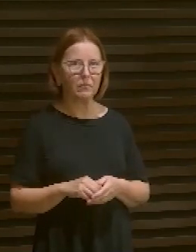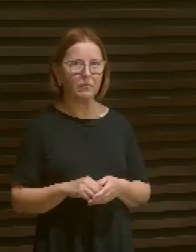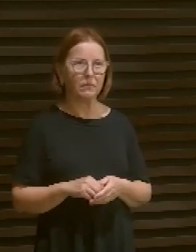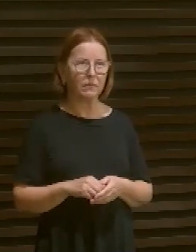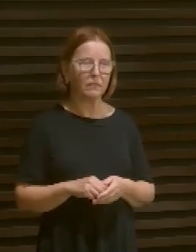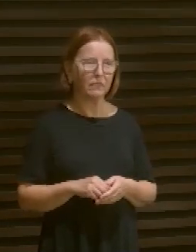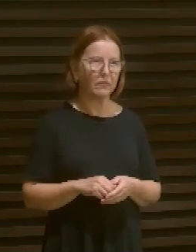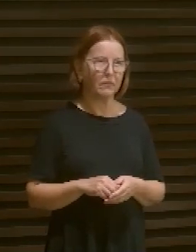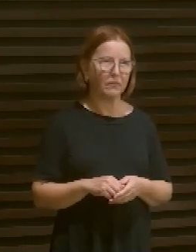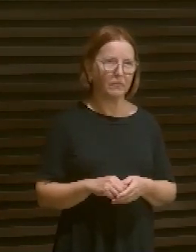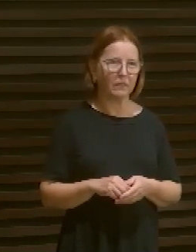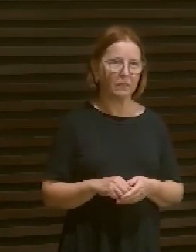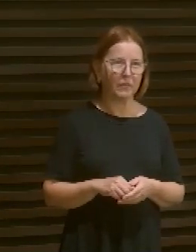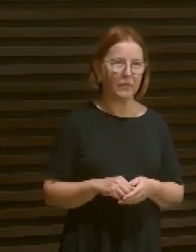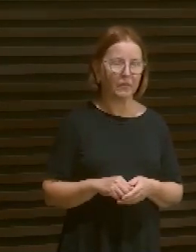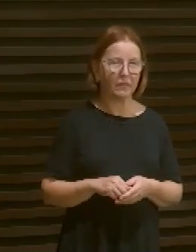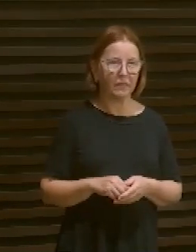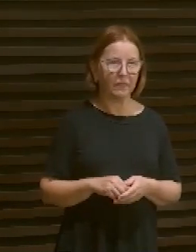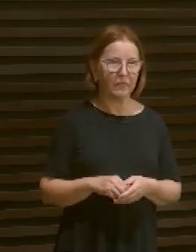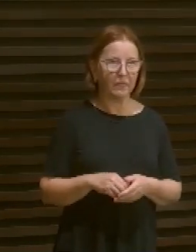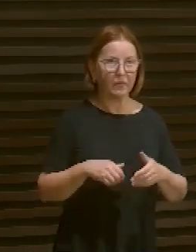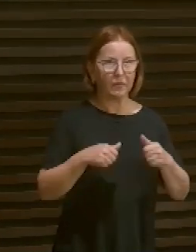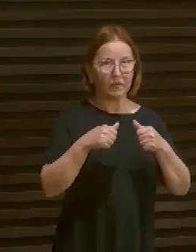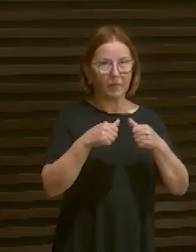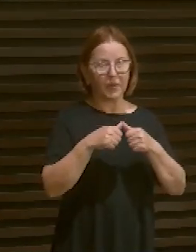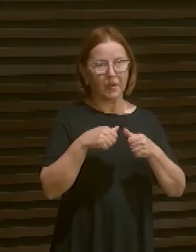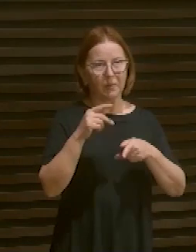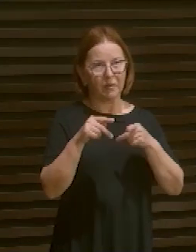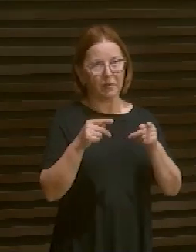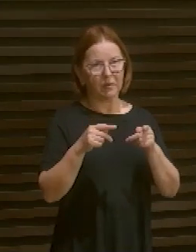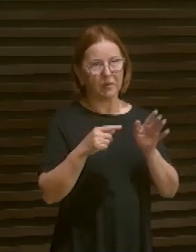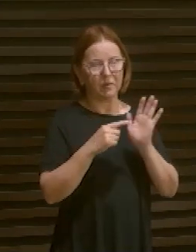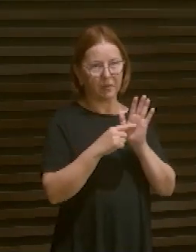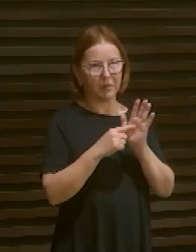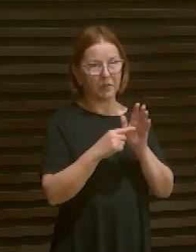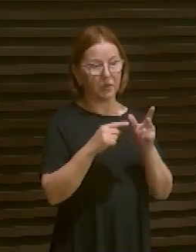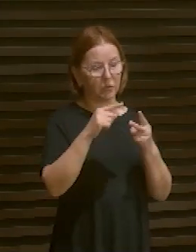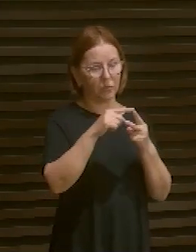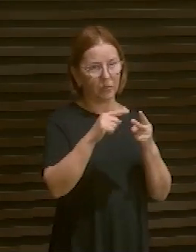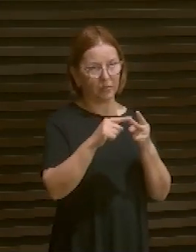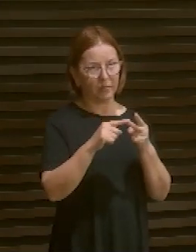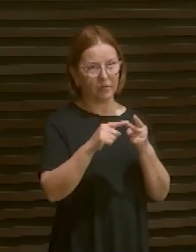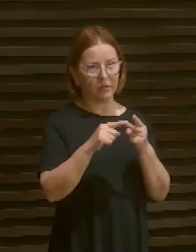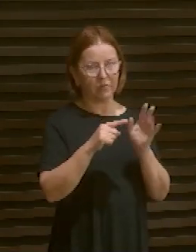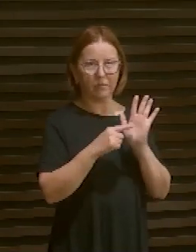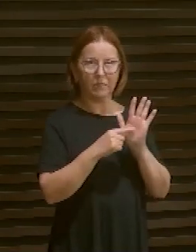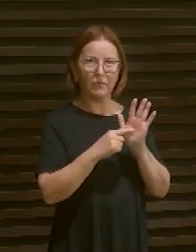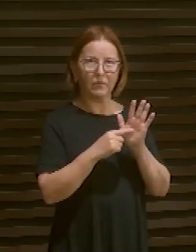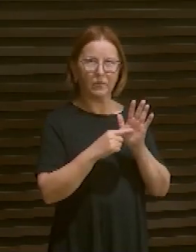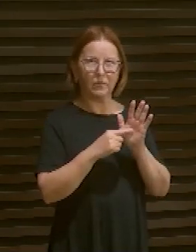Toponímos, eles estão representando duas coisas que aparecem: rebelião